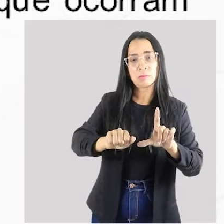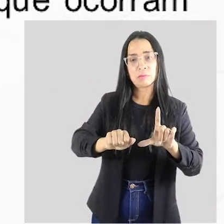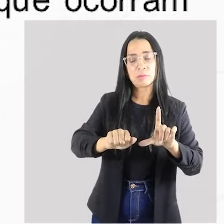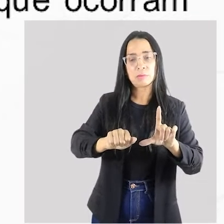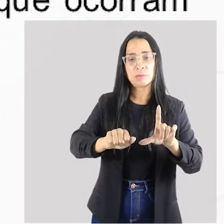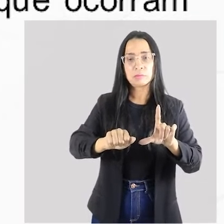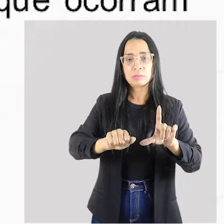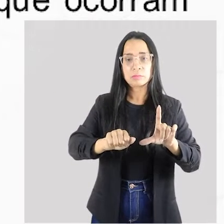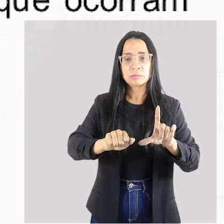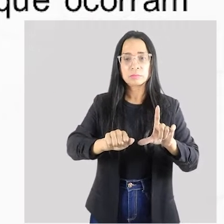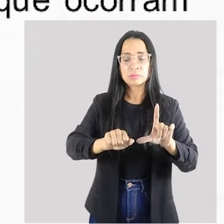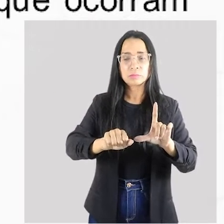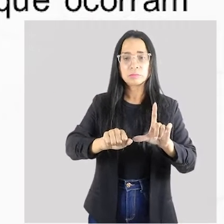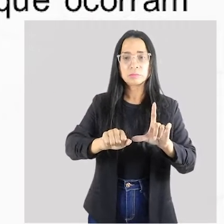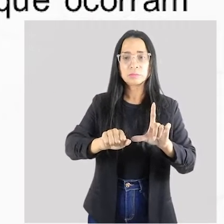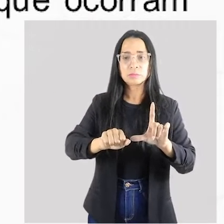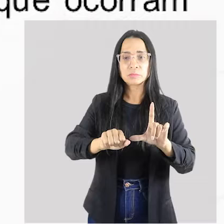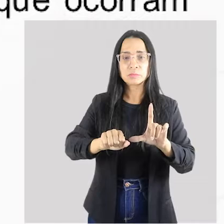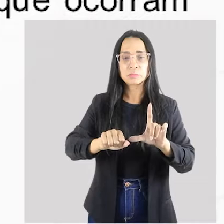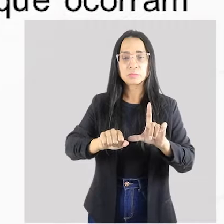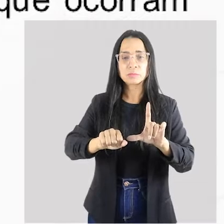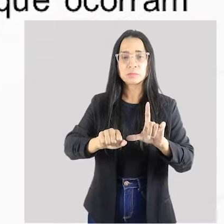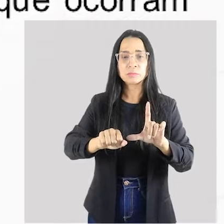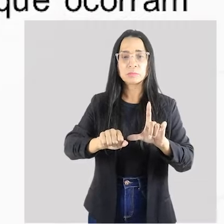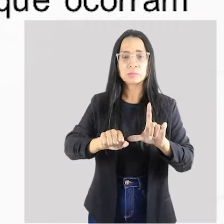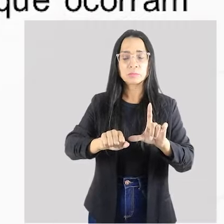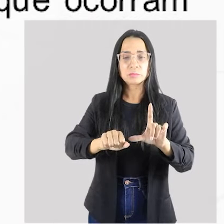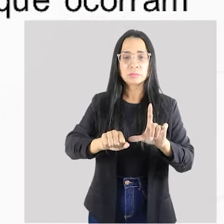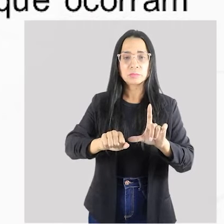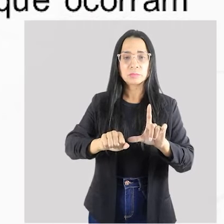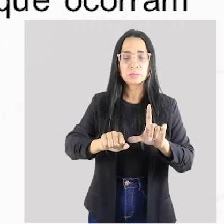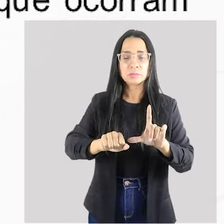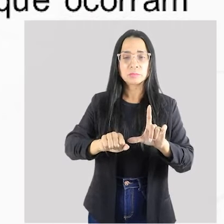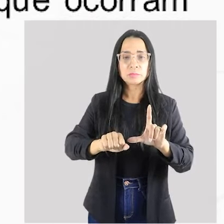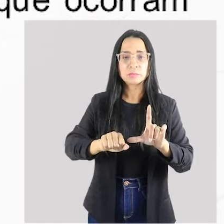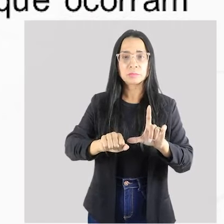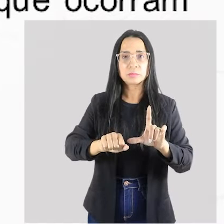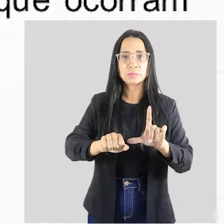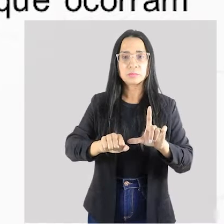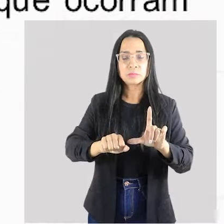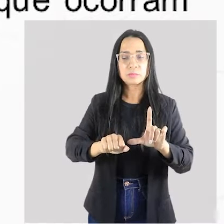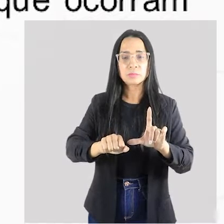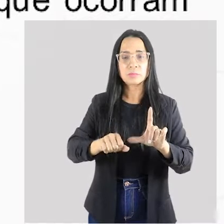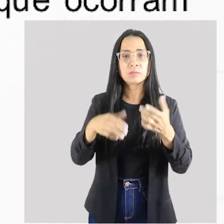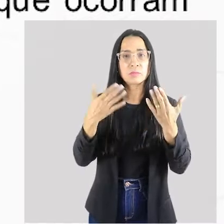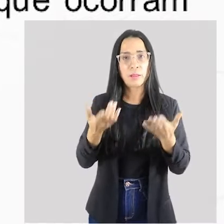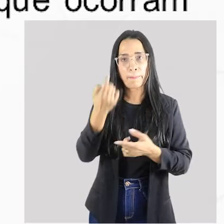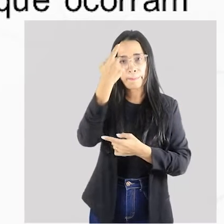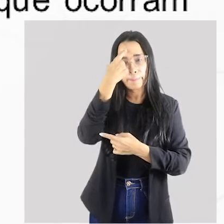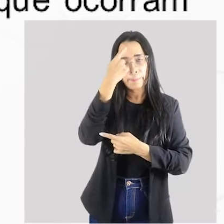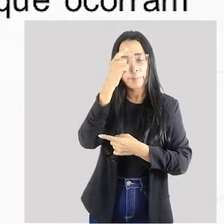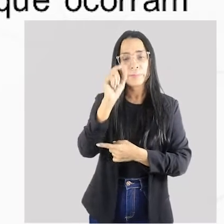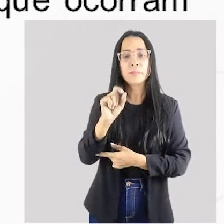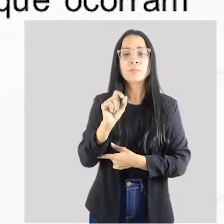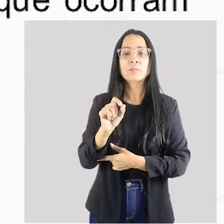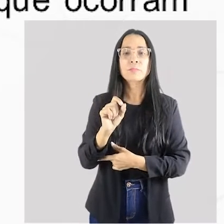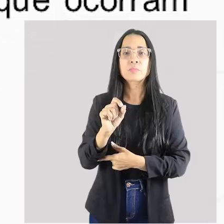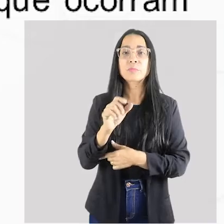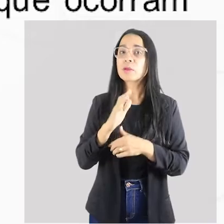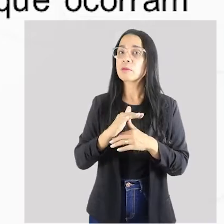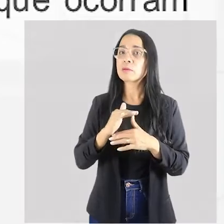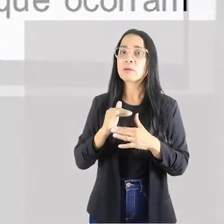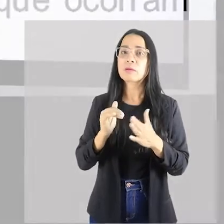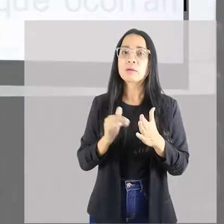resultam da tentativa dos seres vivos de se adaptarem às modificações do ambiente. Então, pensem no seguinte,